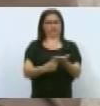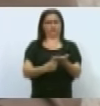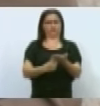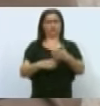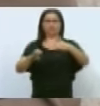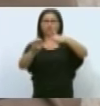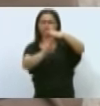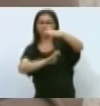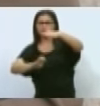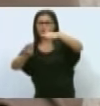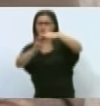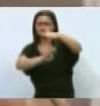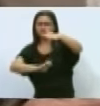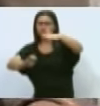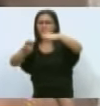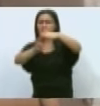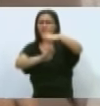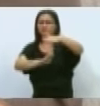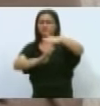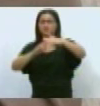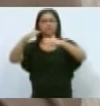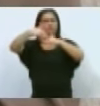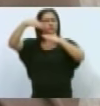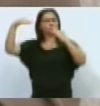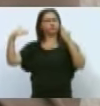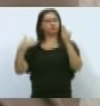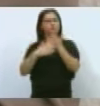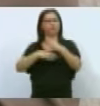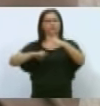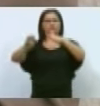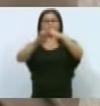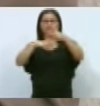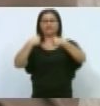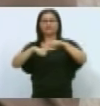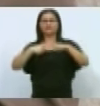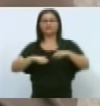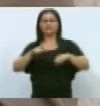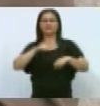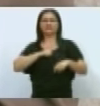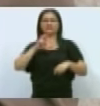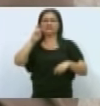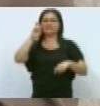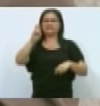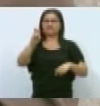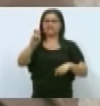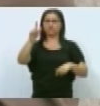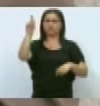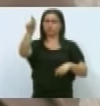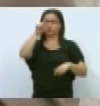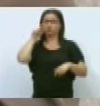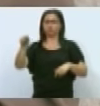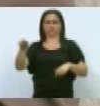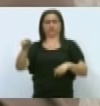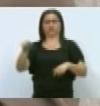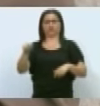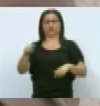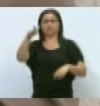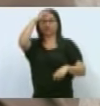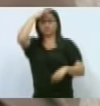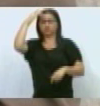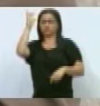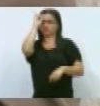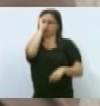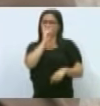dos funcionários ser deficiente, não importa se é surdo. O que que acontece? Eu vi que não estava cumprindo. Eu coloquei no Diário da Região